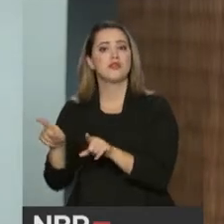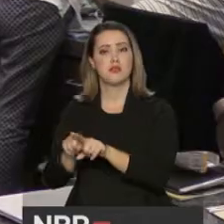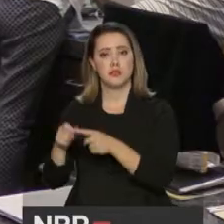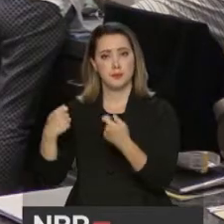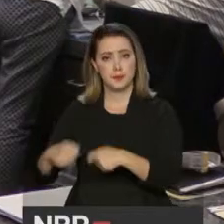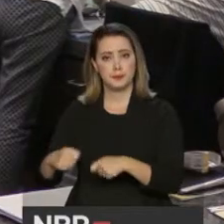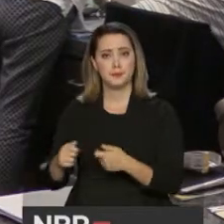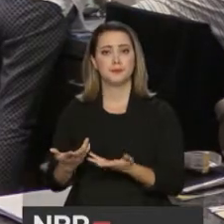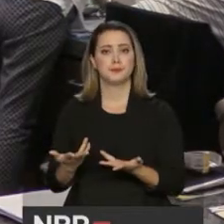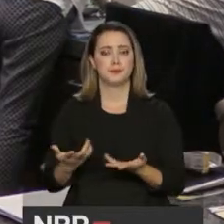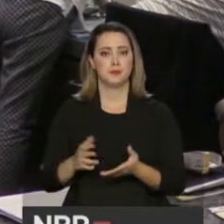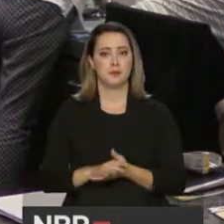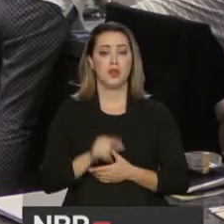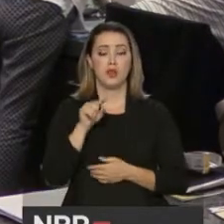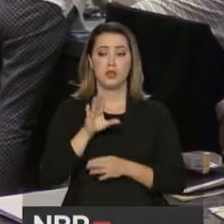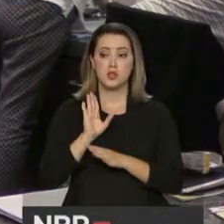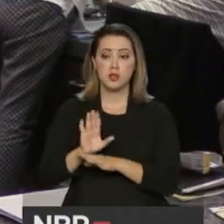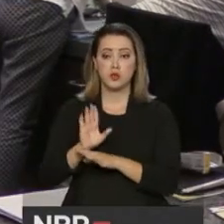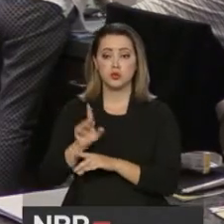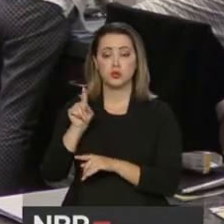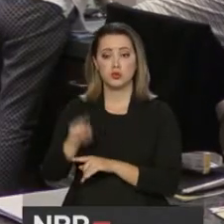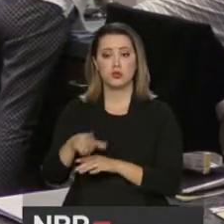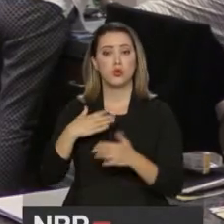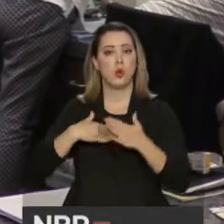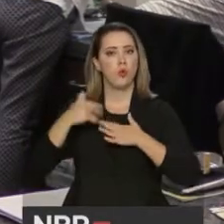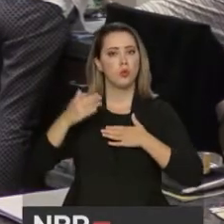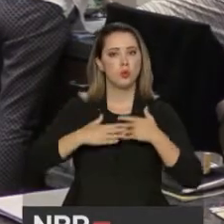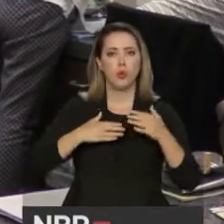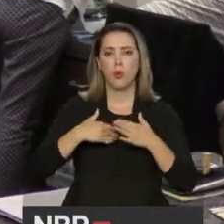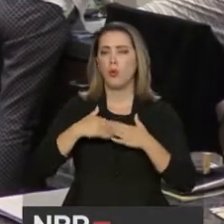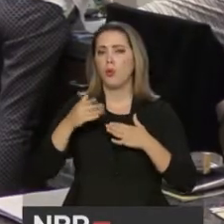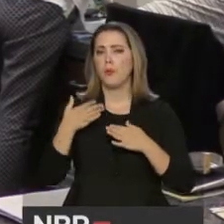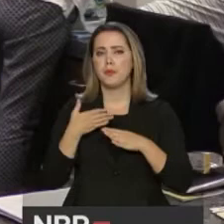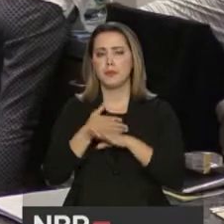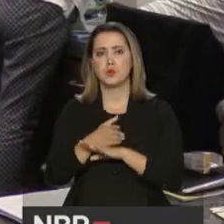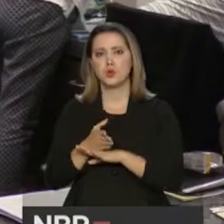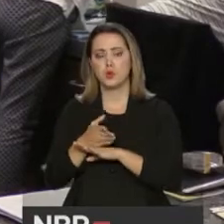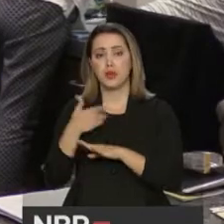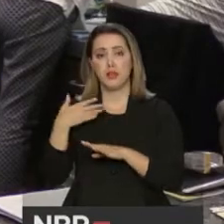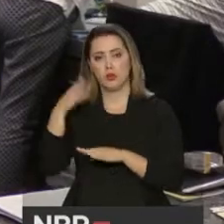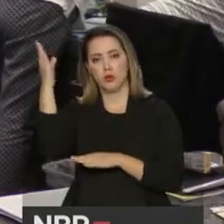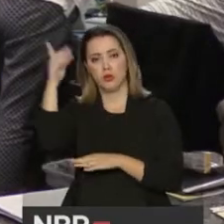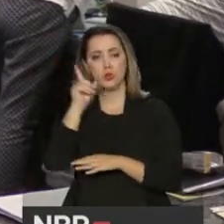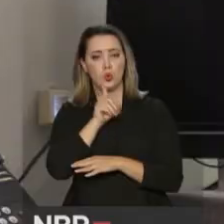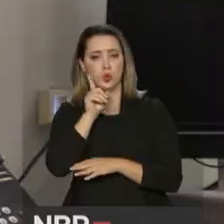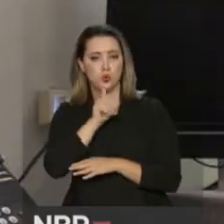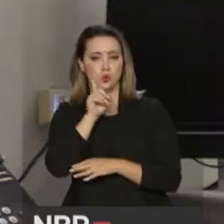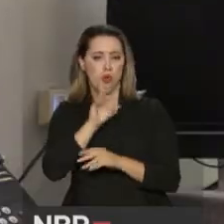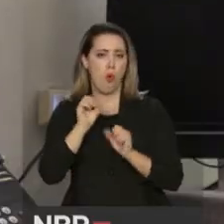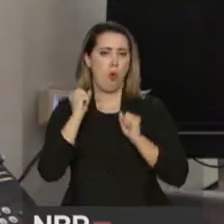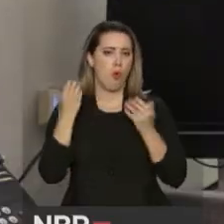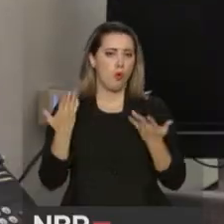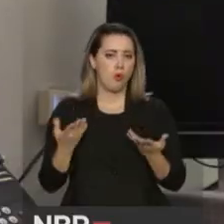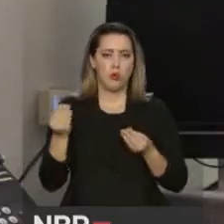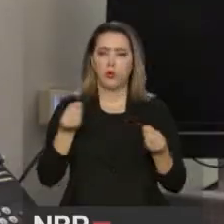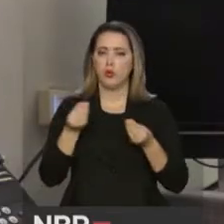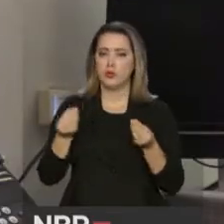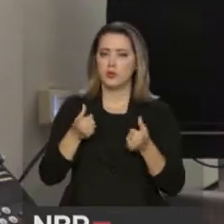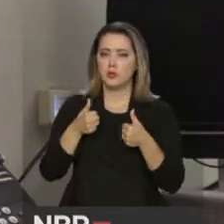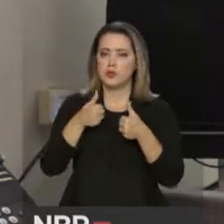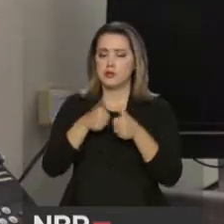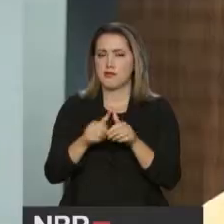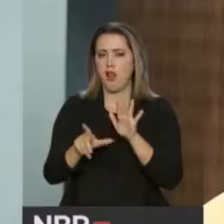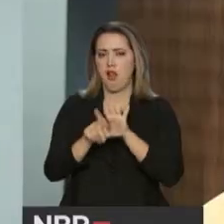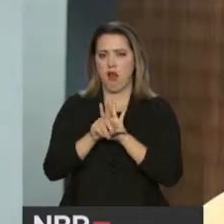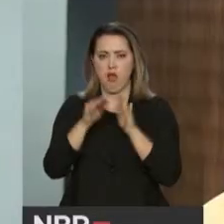o caso. Esse atendimento é feito independentemente de como a pessoa emigrou para os Estados Unidos ou de qual a situação dela